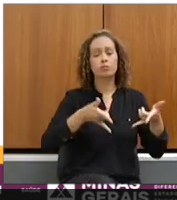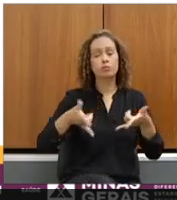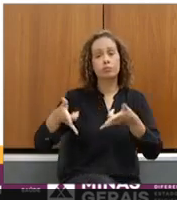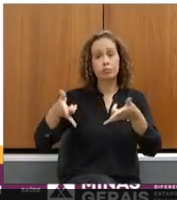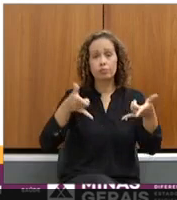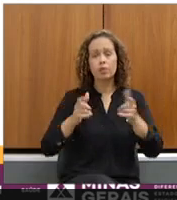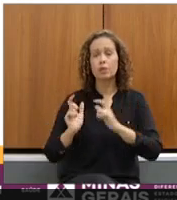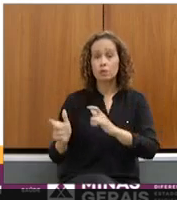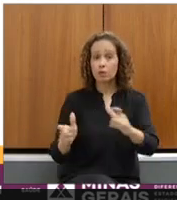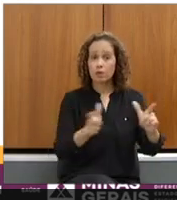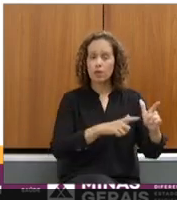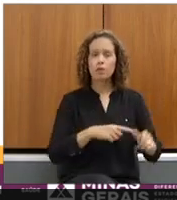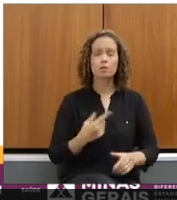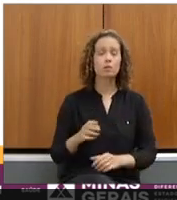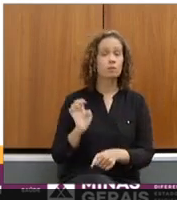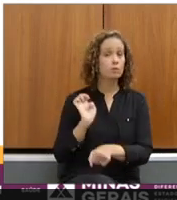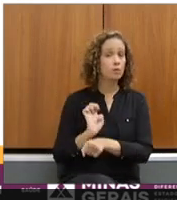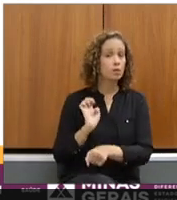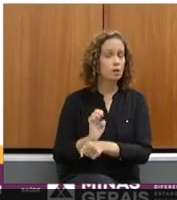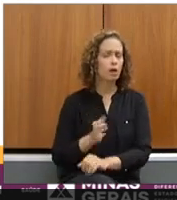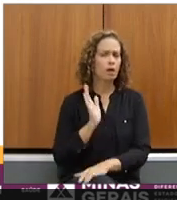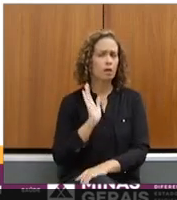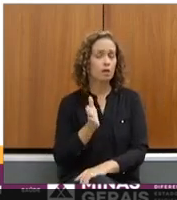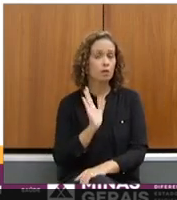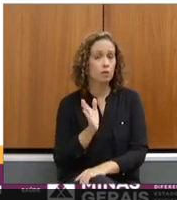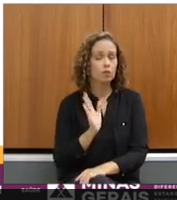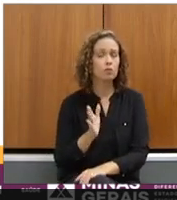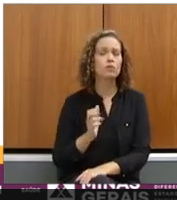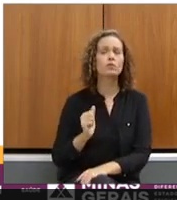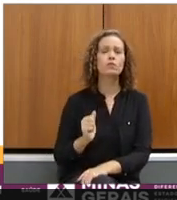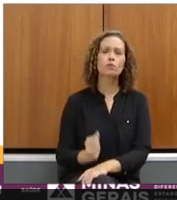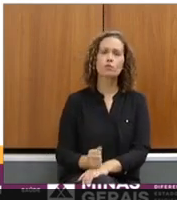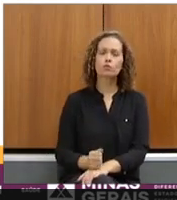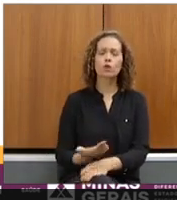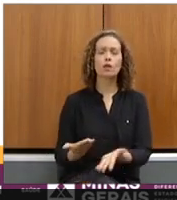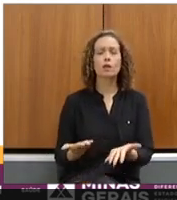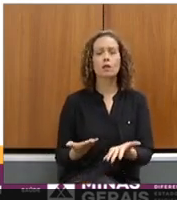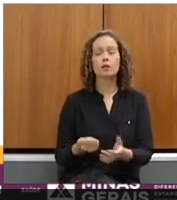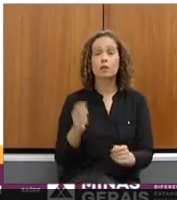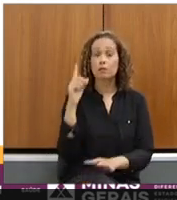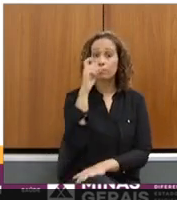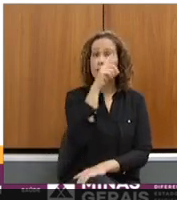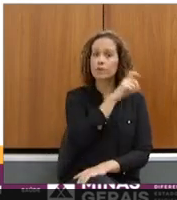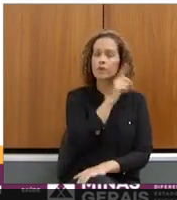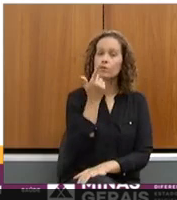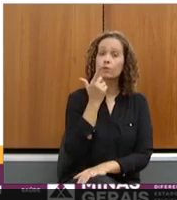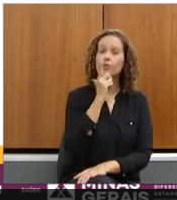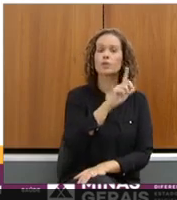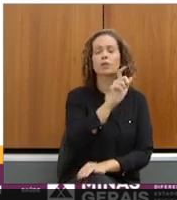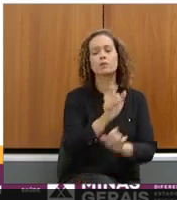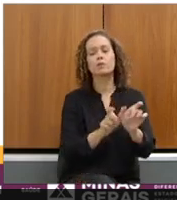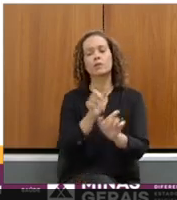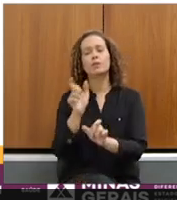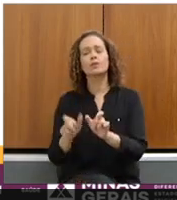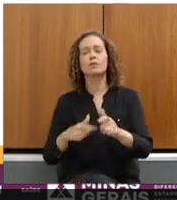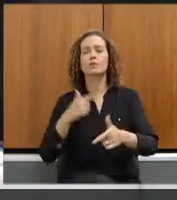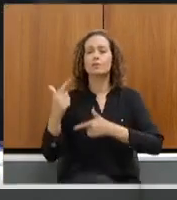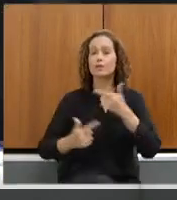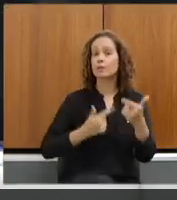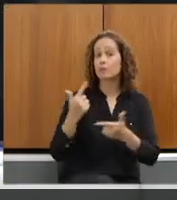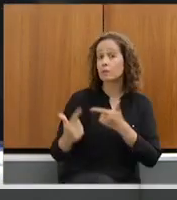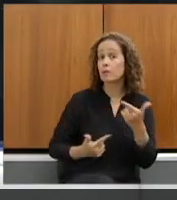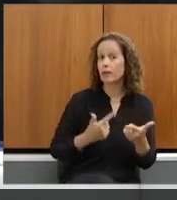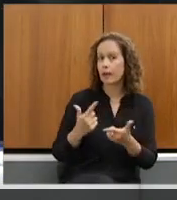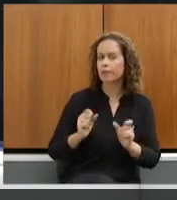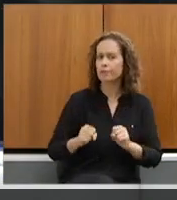várias regiões do Estado nós já estamos chegando nessa exaustão já não se consegue recursos humanos para trabalhar na ponta